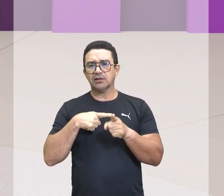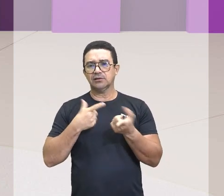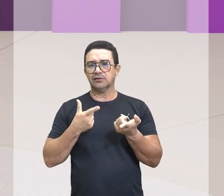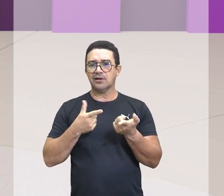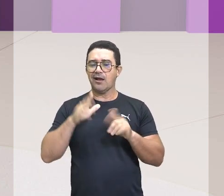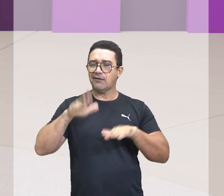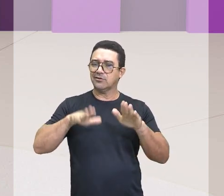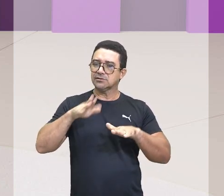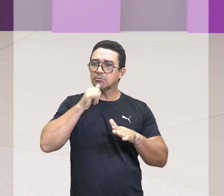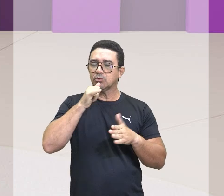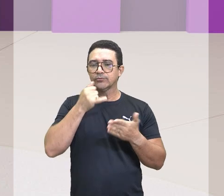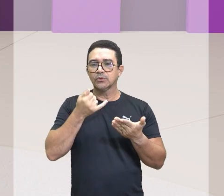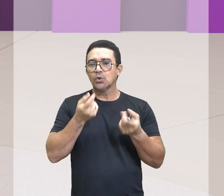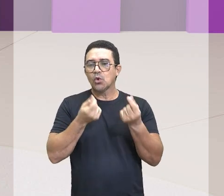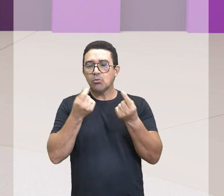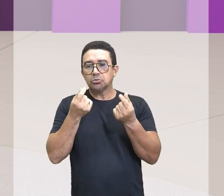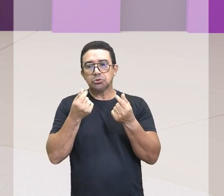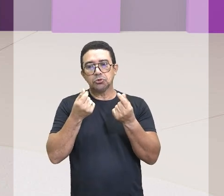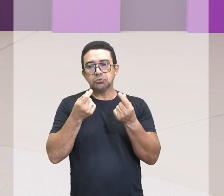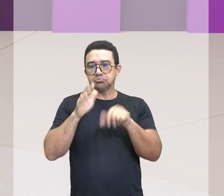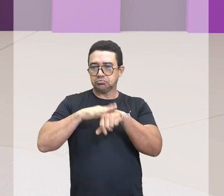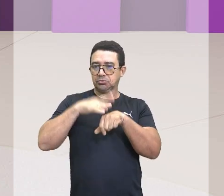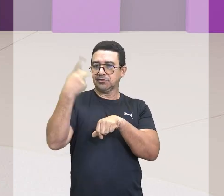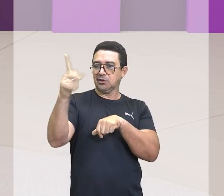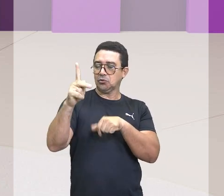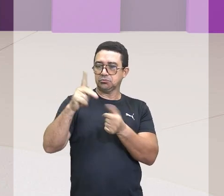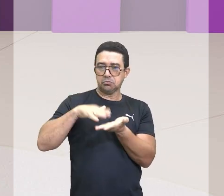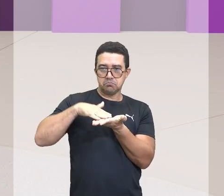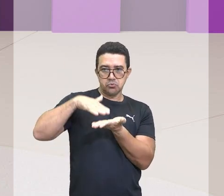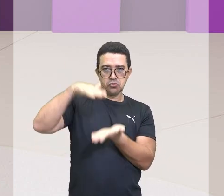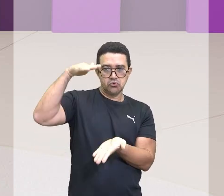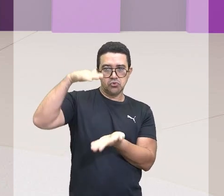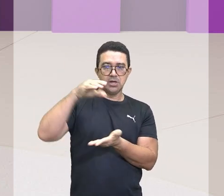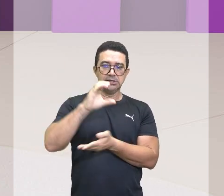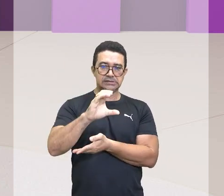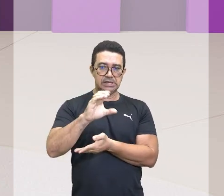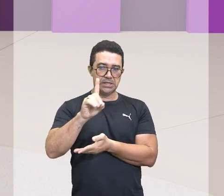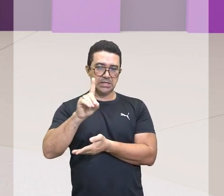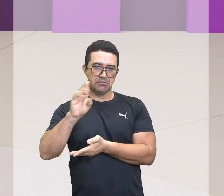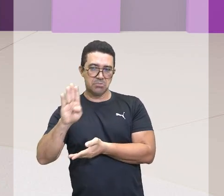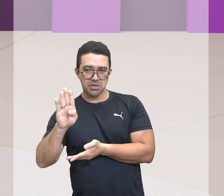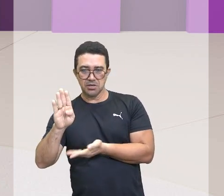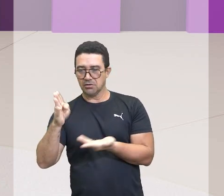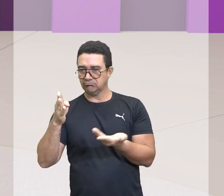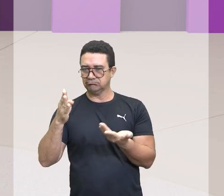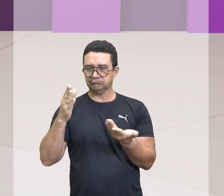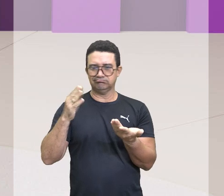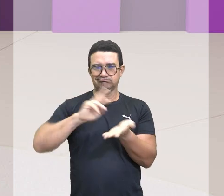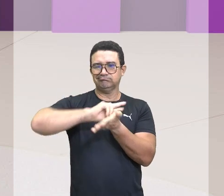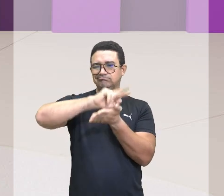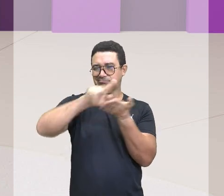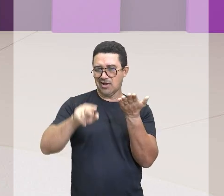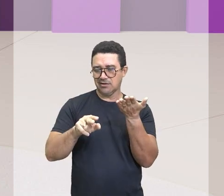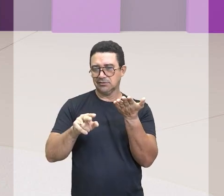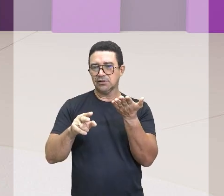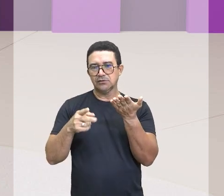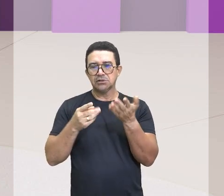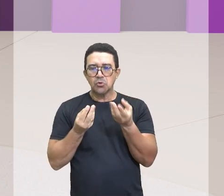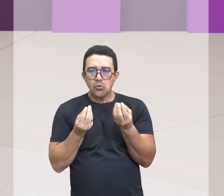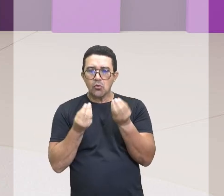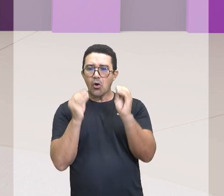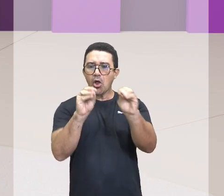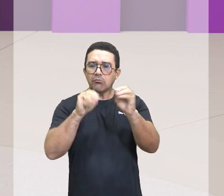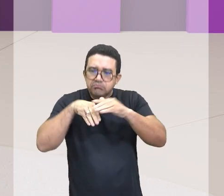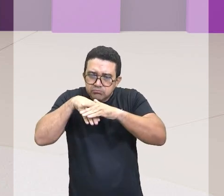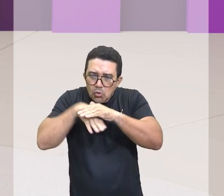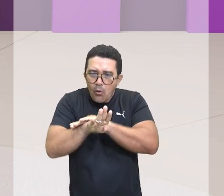juros compostos, né? O rendimento, a rentabilidade, você pode usar em CDBs também, não precisa ser valores altos, porque como é a longo prazo,